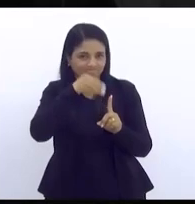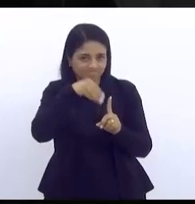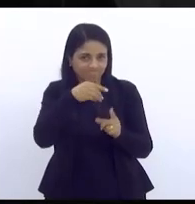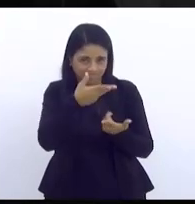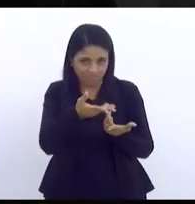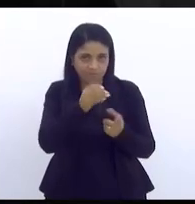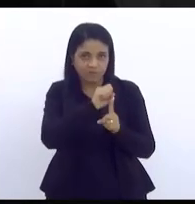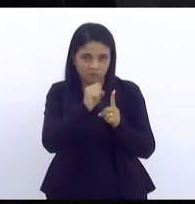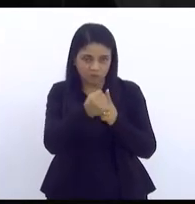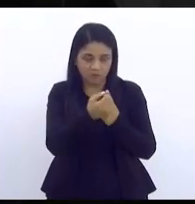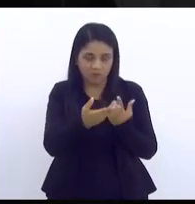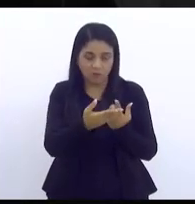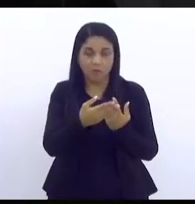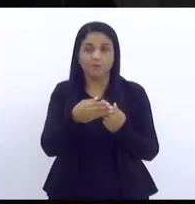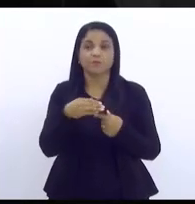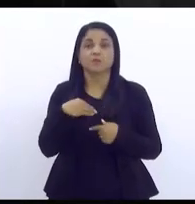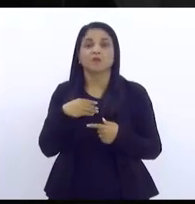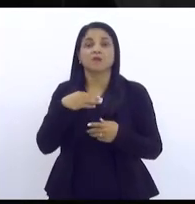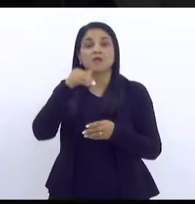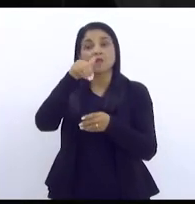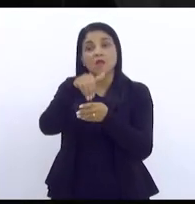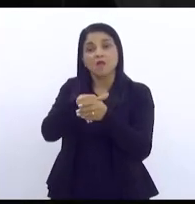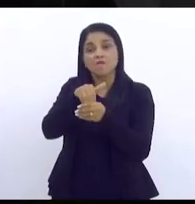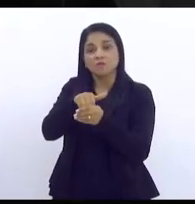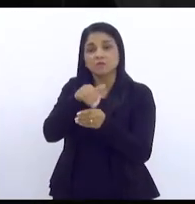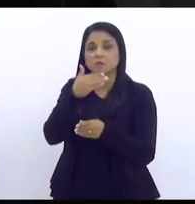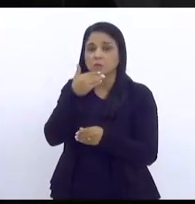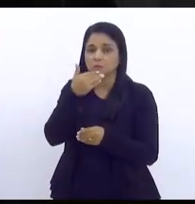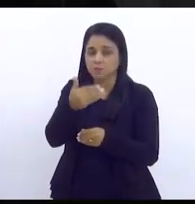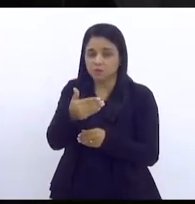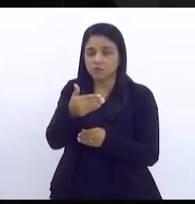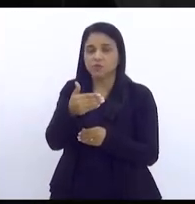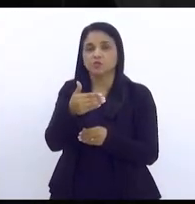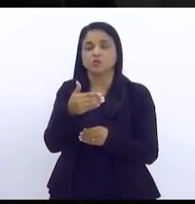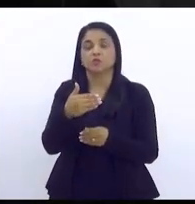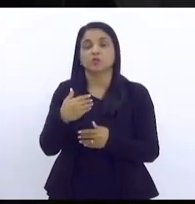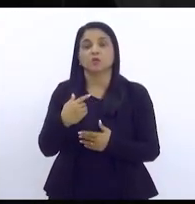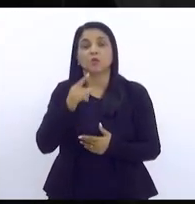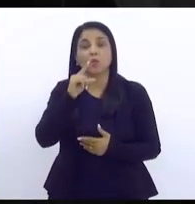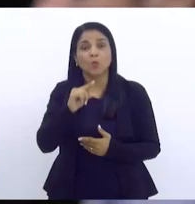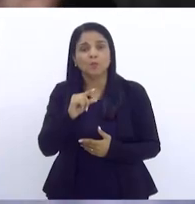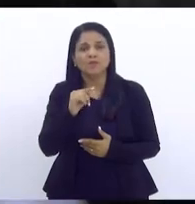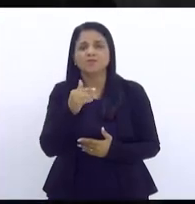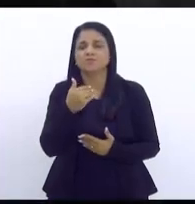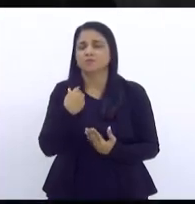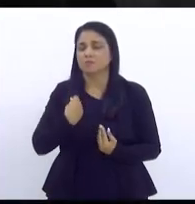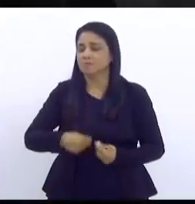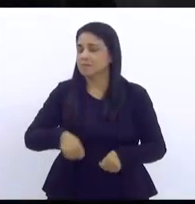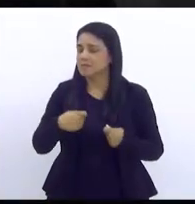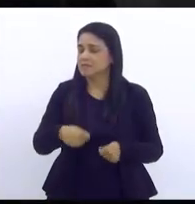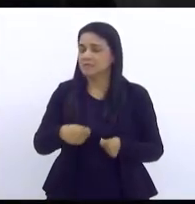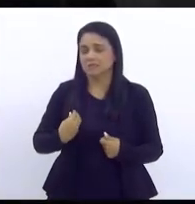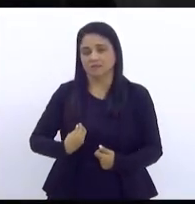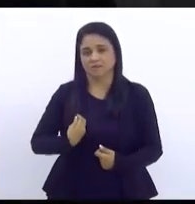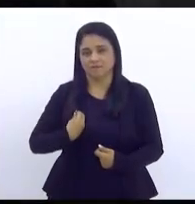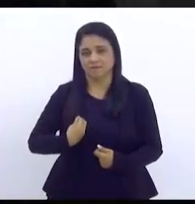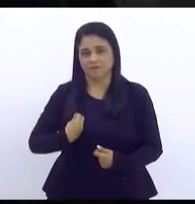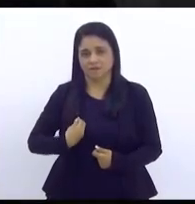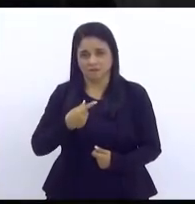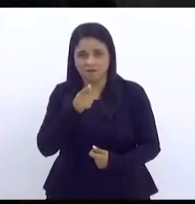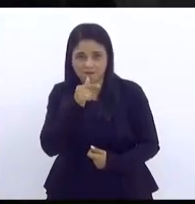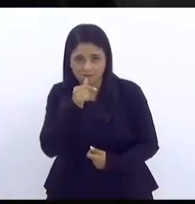esse pedido né da votação com urgência né da questão do mínimo Vital da água né que foi colocado pela